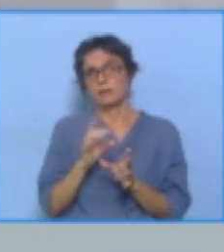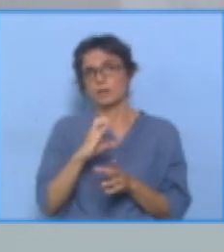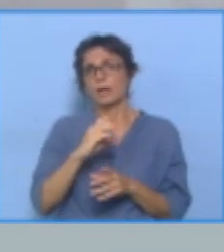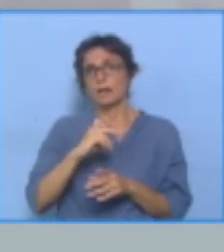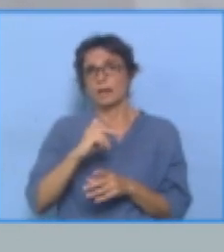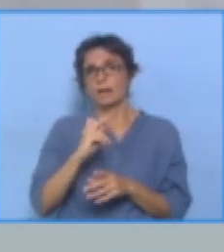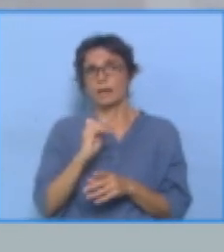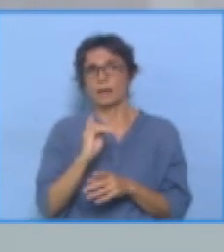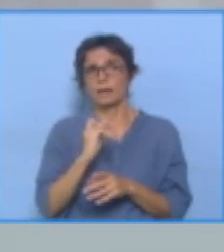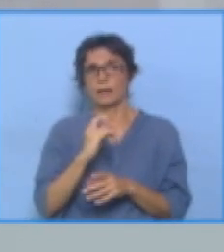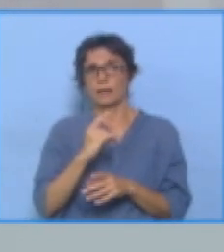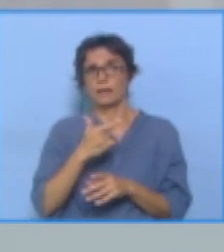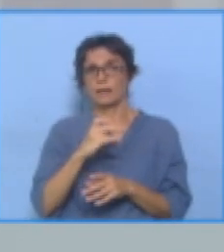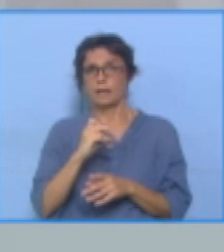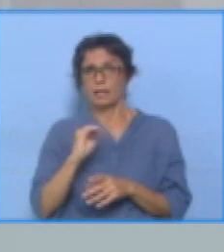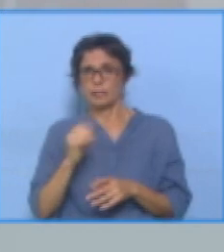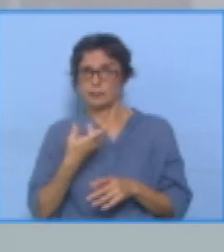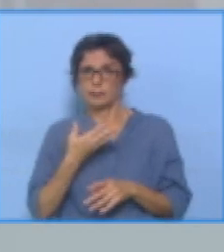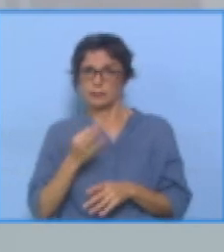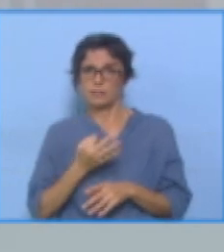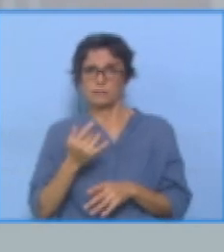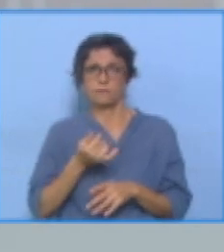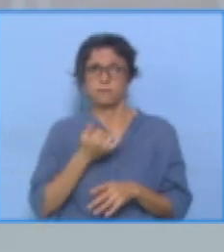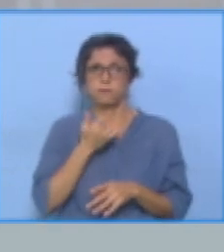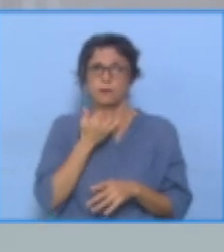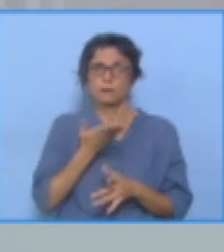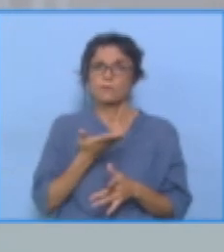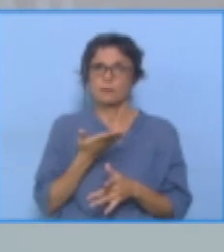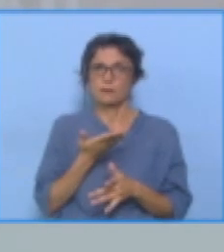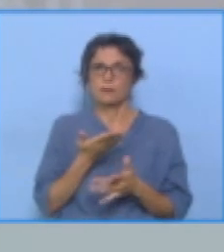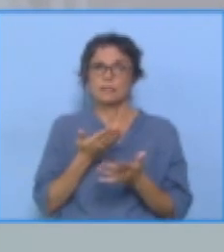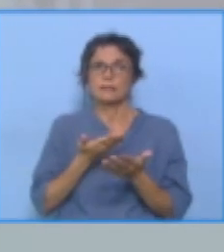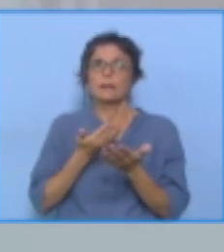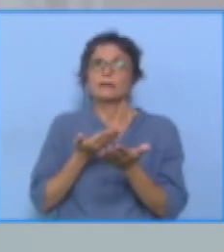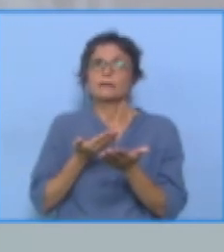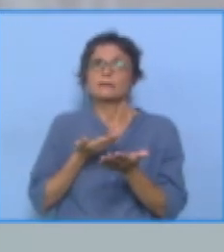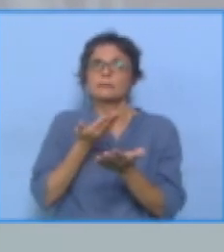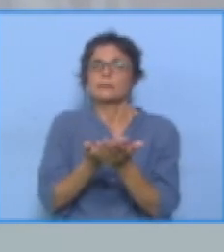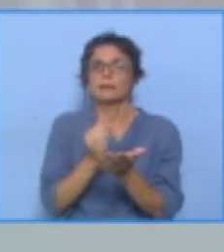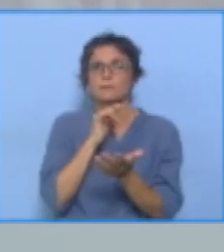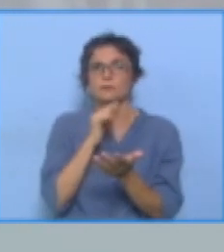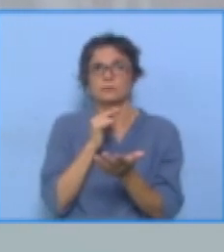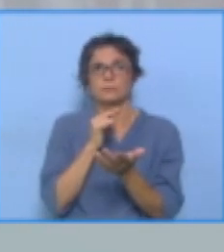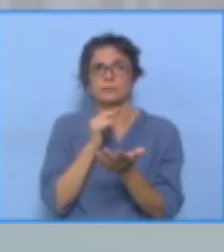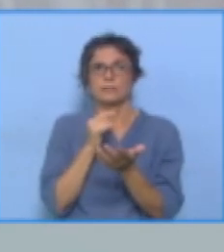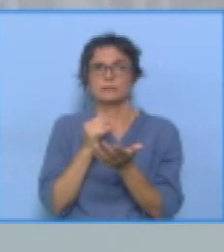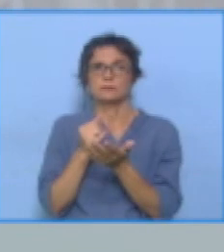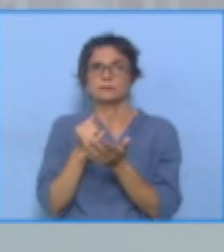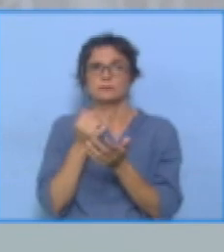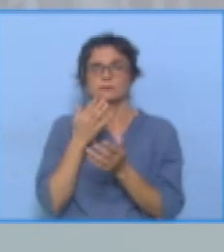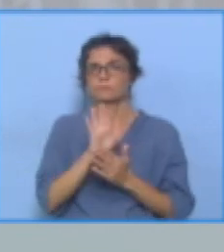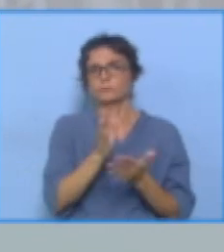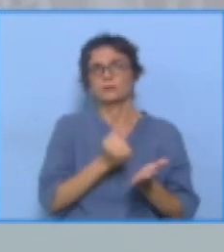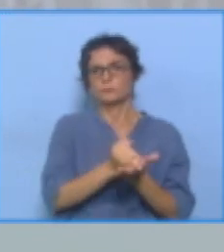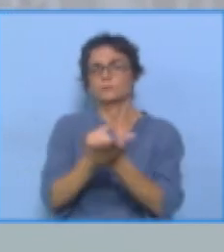esta vertente mais mediática às atividades que nós fazemos e, portanto, passar de uma questão mais de assistência e de prestação de